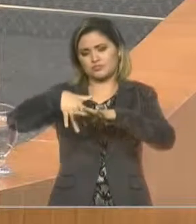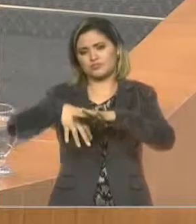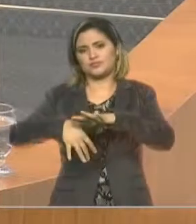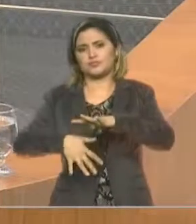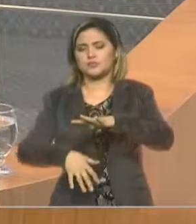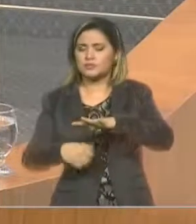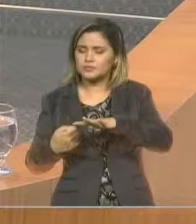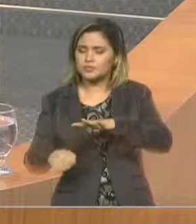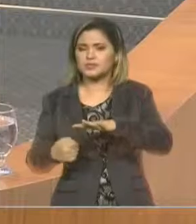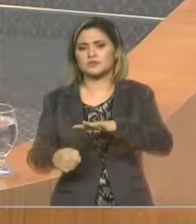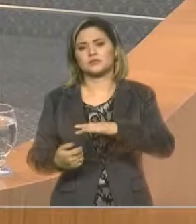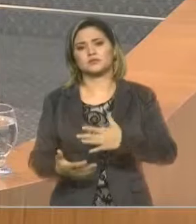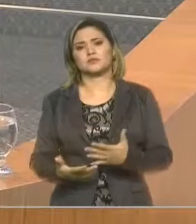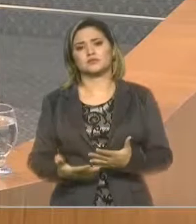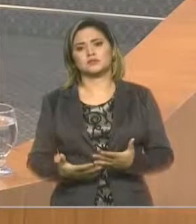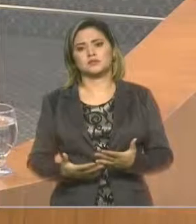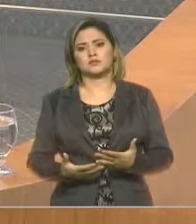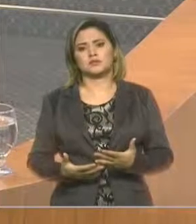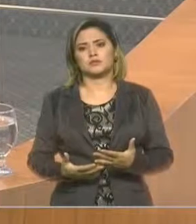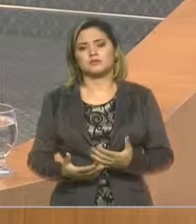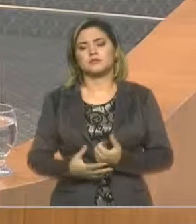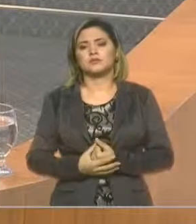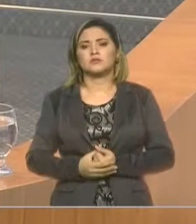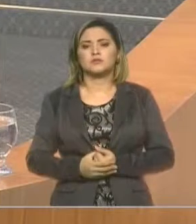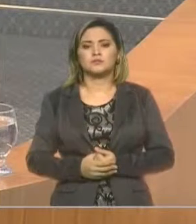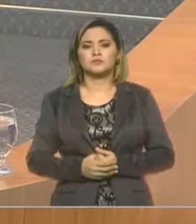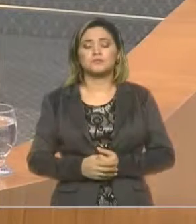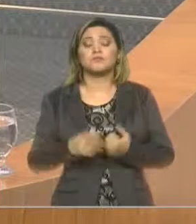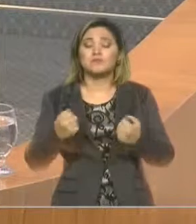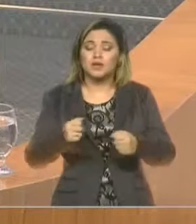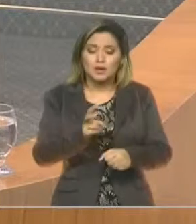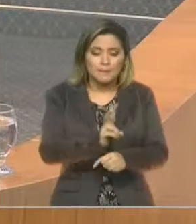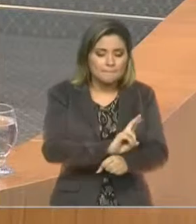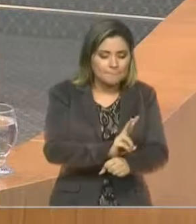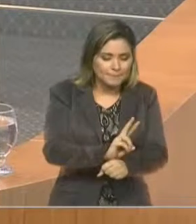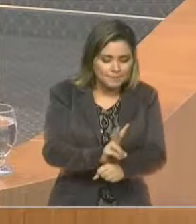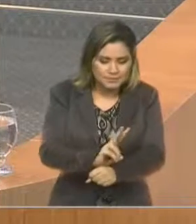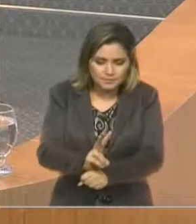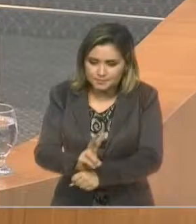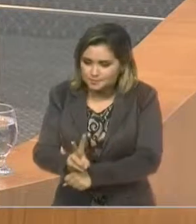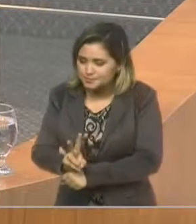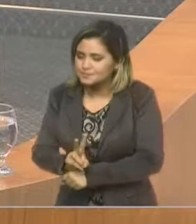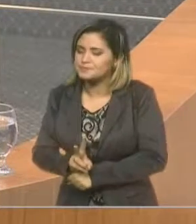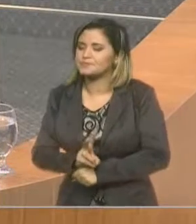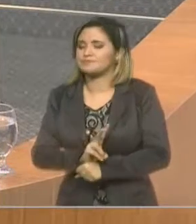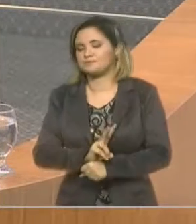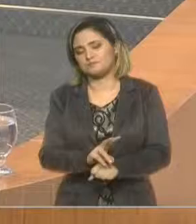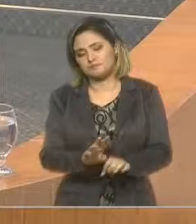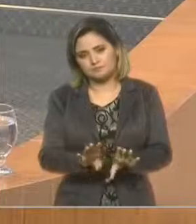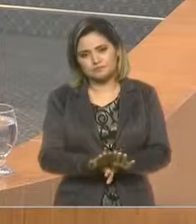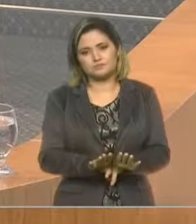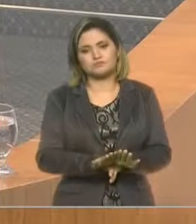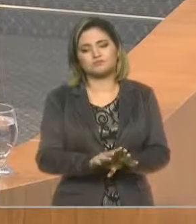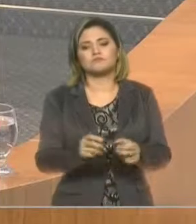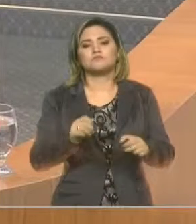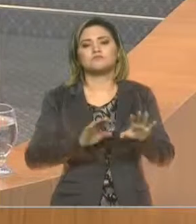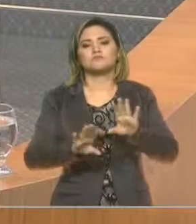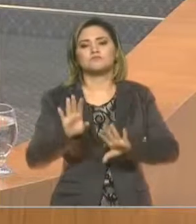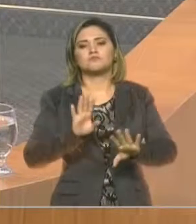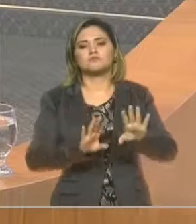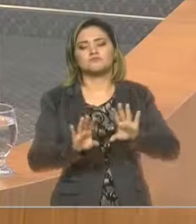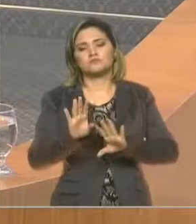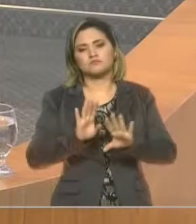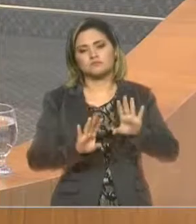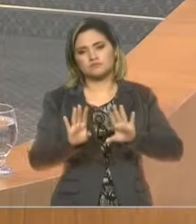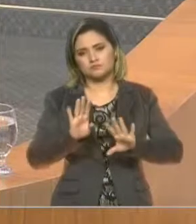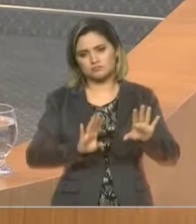autorizados sem ter contrapartida, sem ter fiscalização de órgão público. nós temos que ter conservação de zona rural